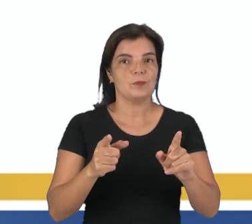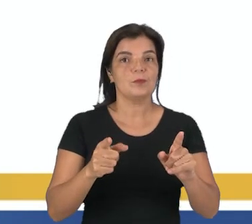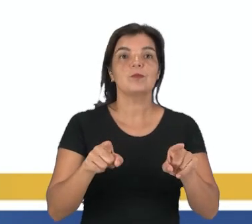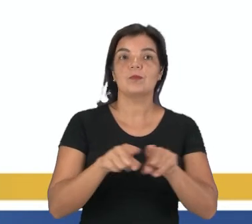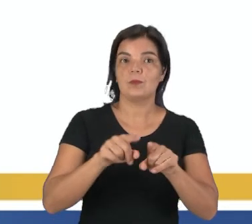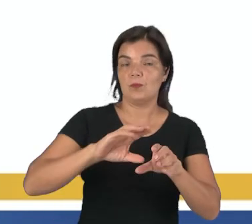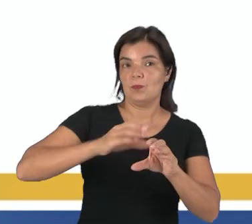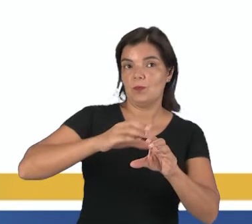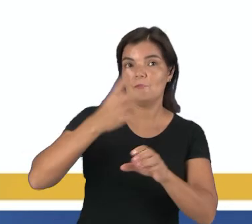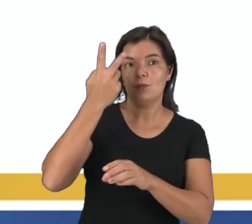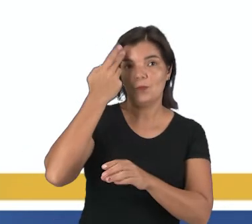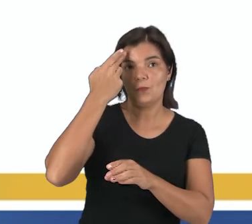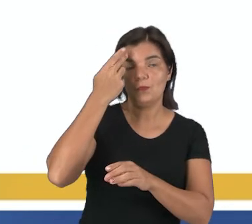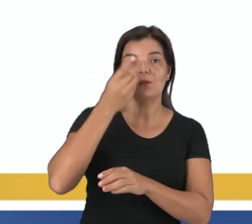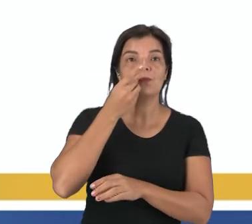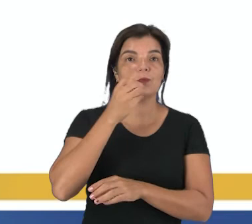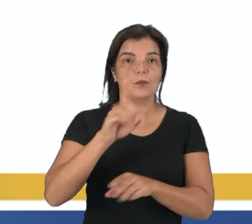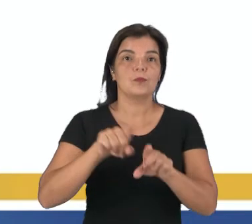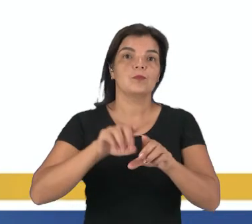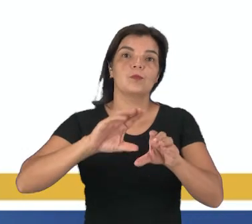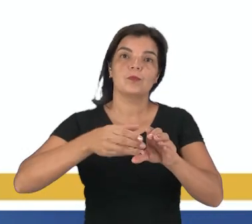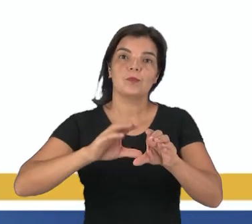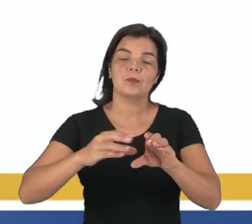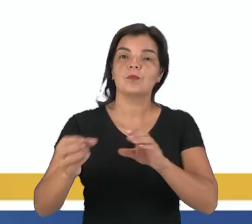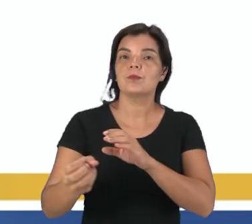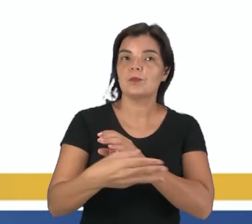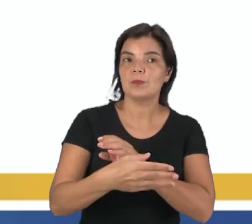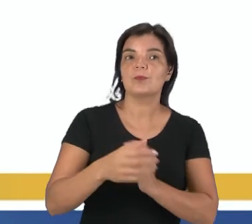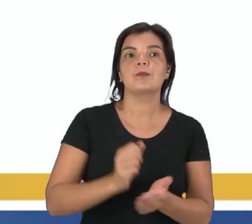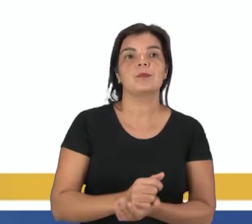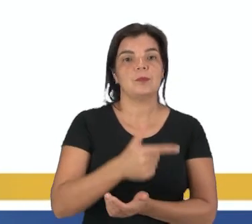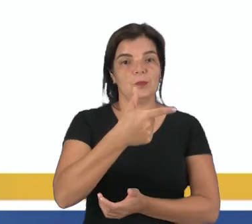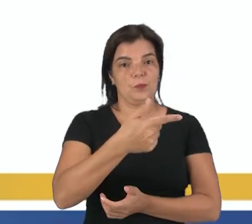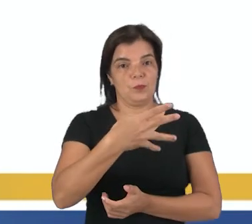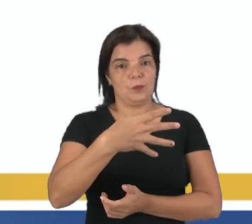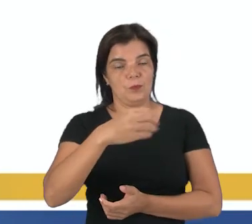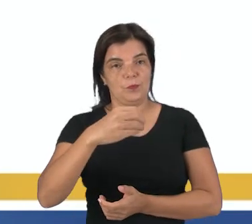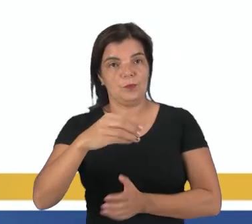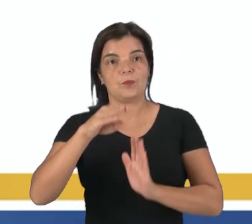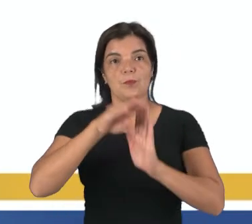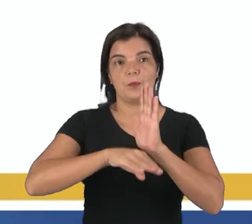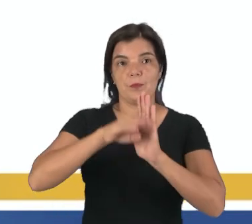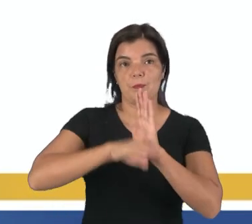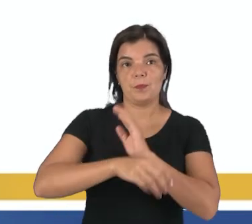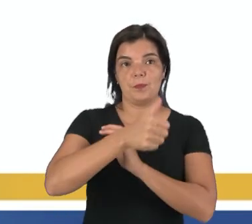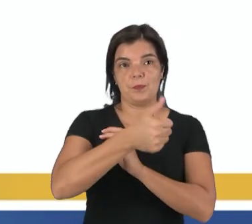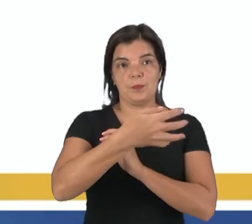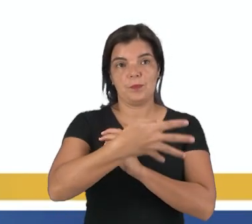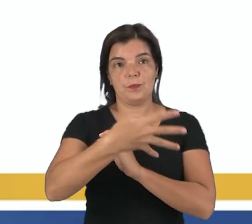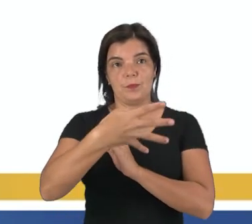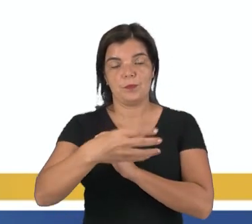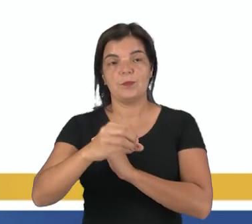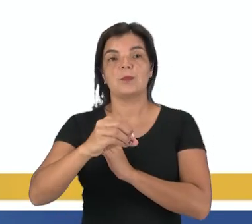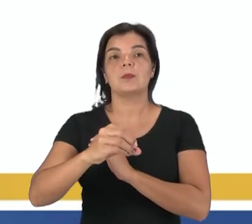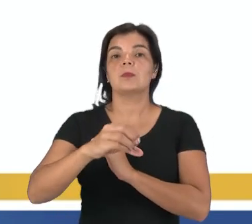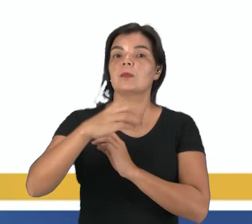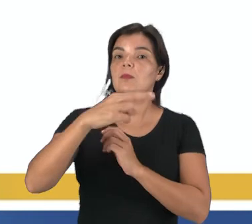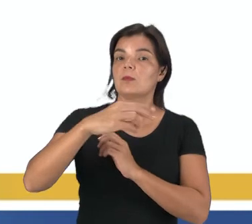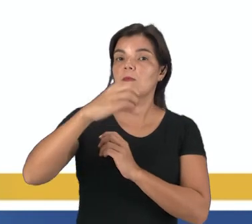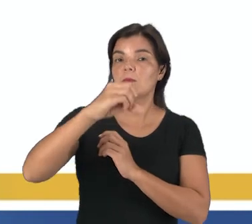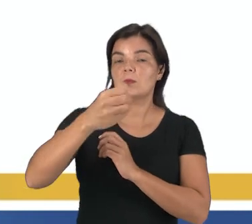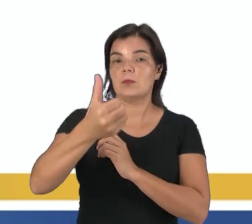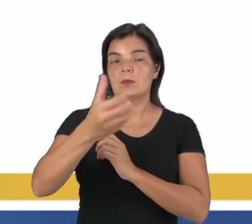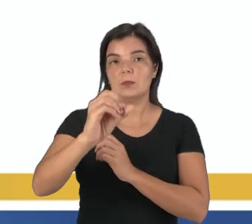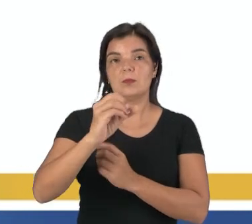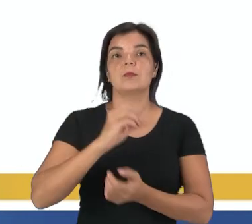entre os gastos da torneira comum em um dia e os gastos da torneira nova em um dia. 2.400 menos 1.440 é